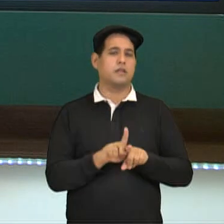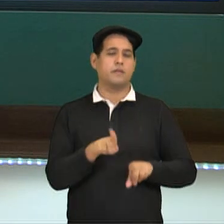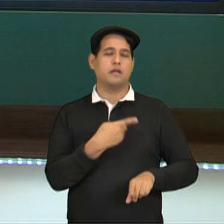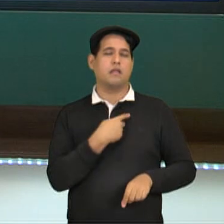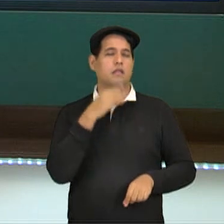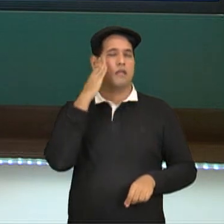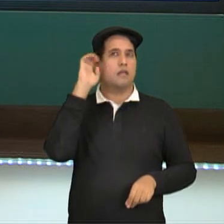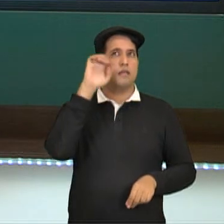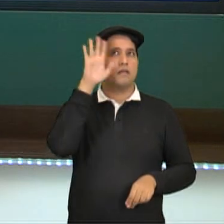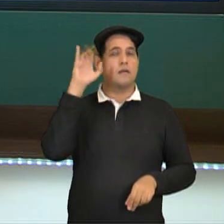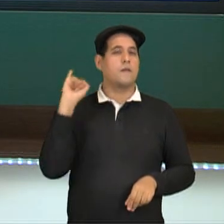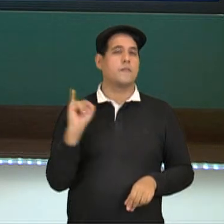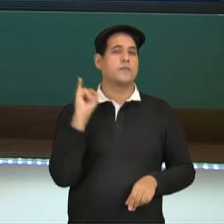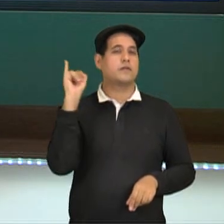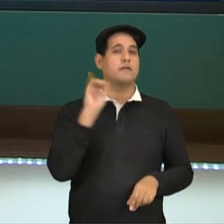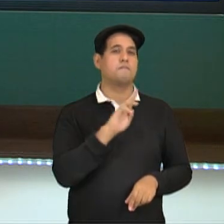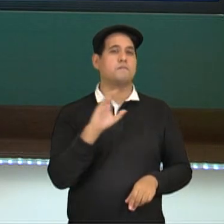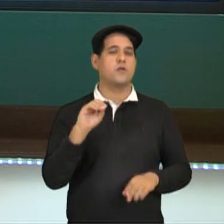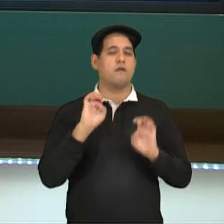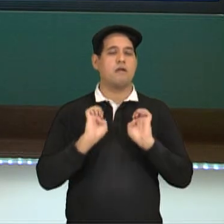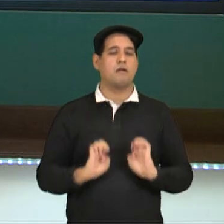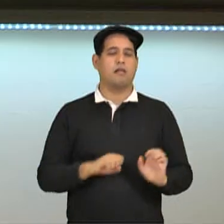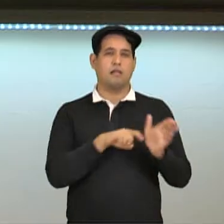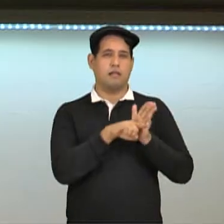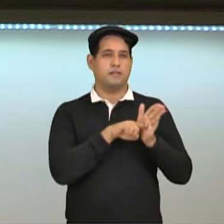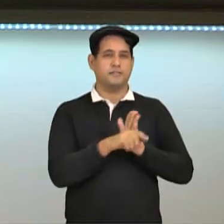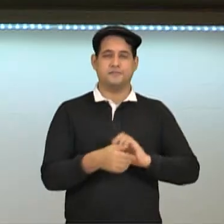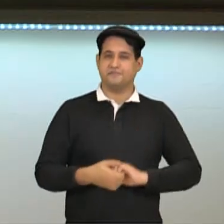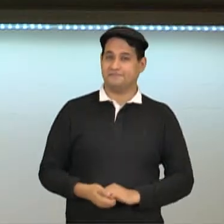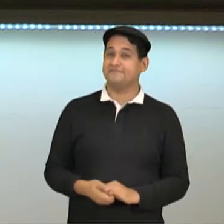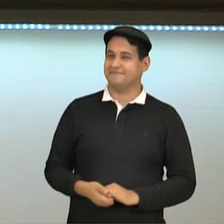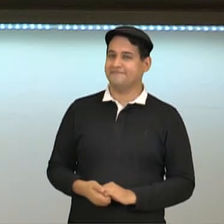a importância da bioética na pesquisa.